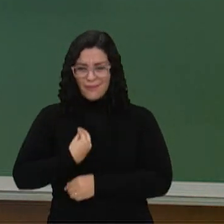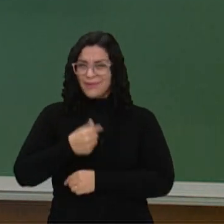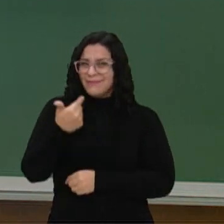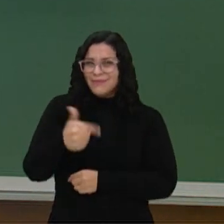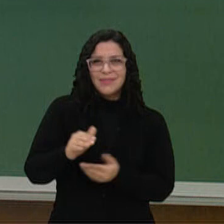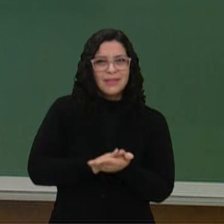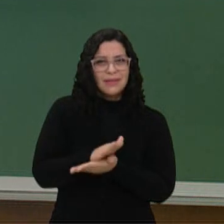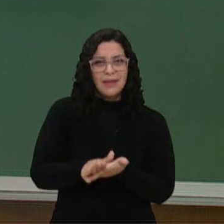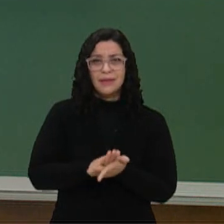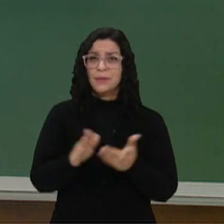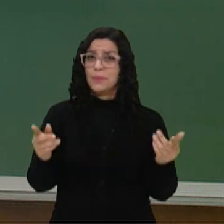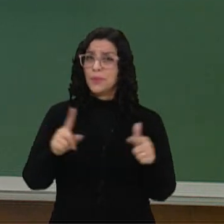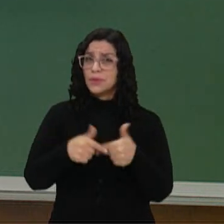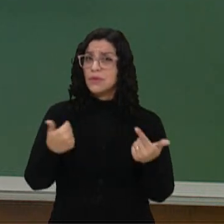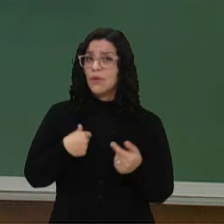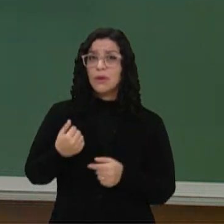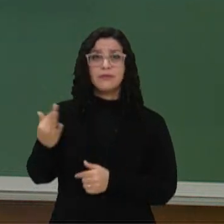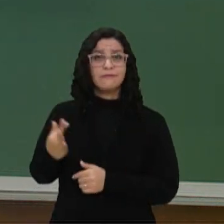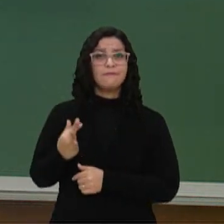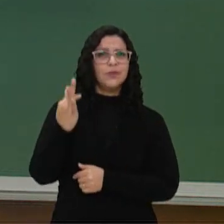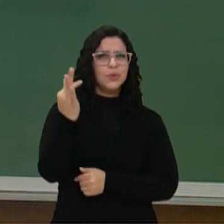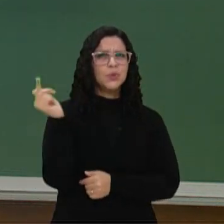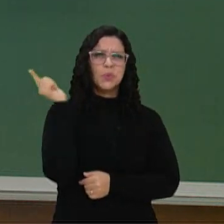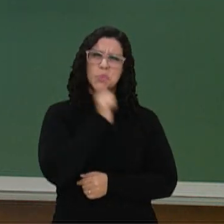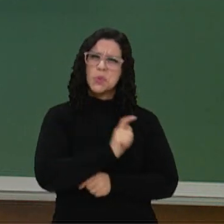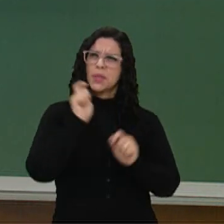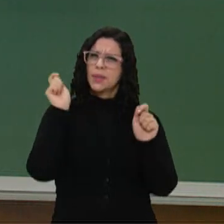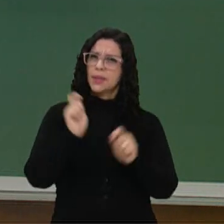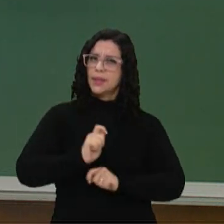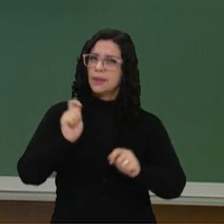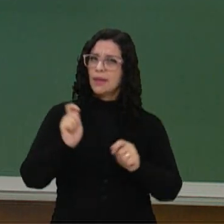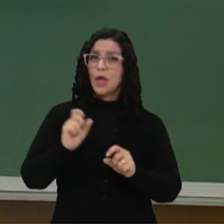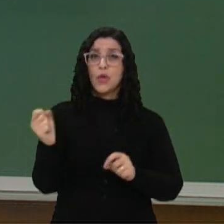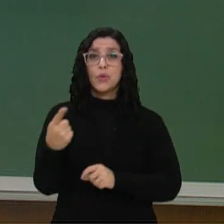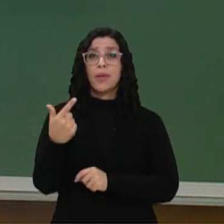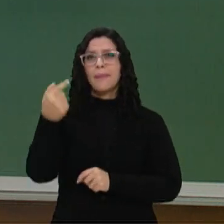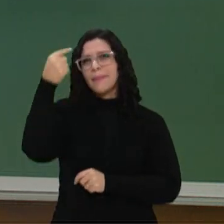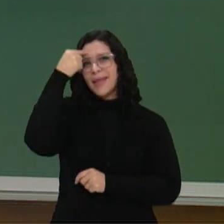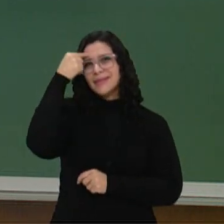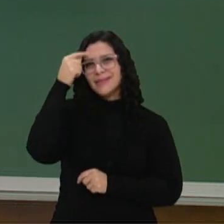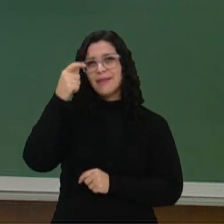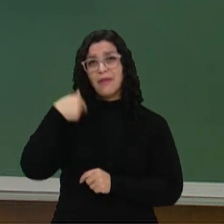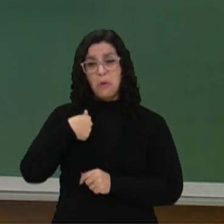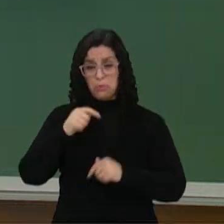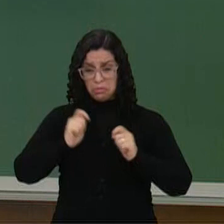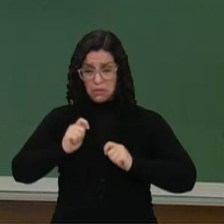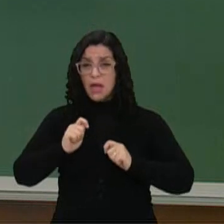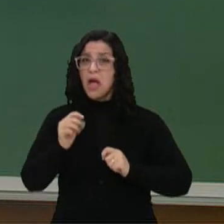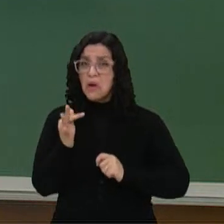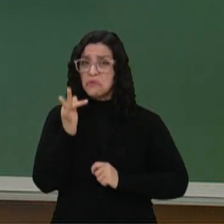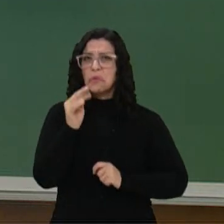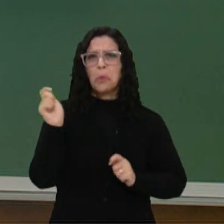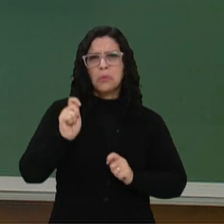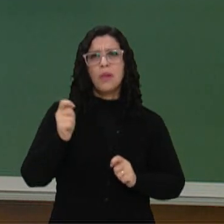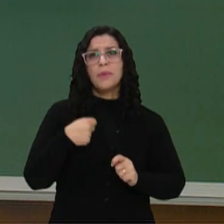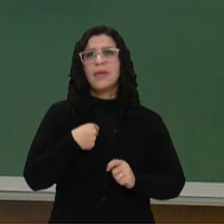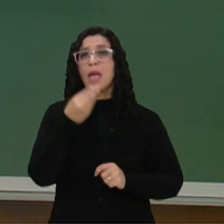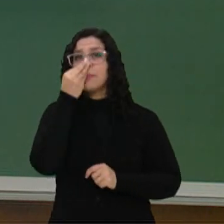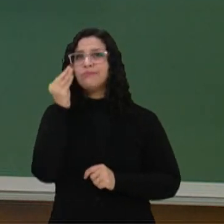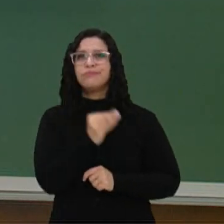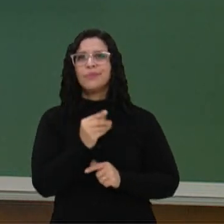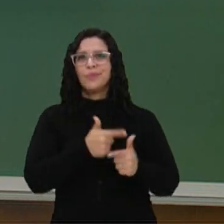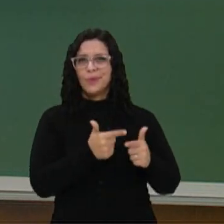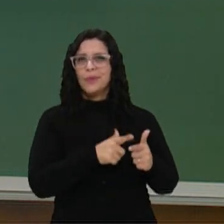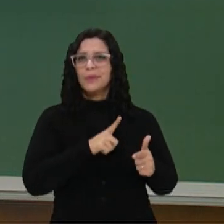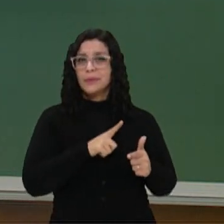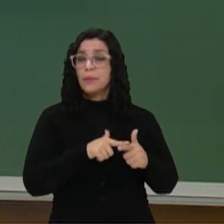dele, e ele vai muito além, assim, do que ele pensava ir, se ele deixar o problema de lado. Ela fala sobre